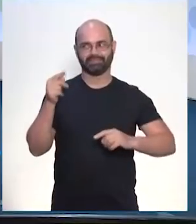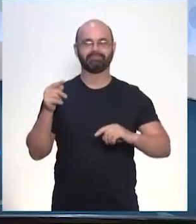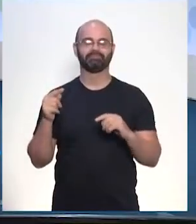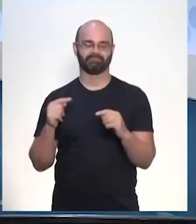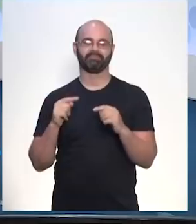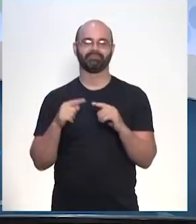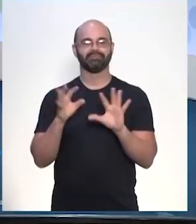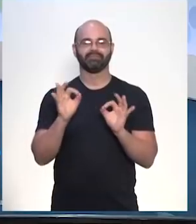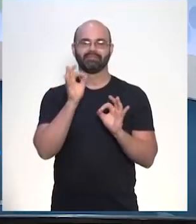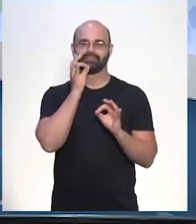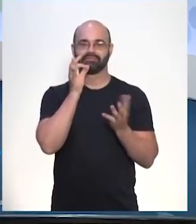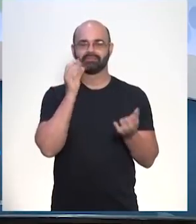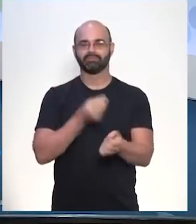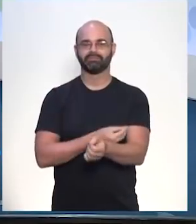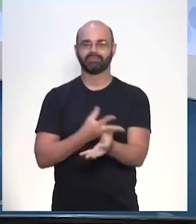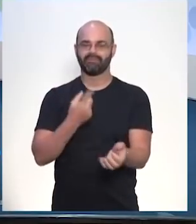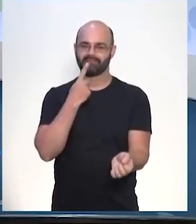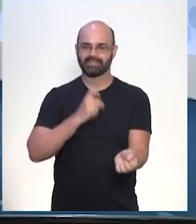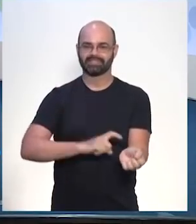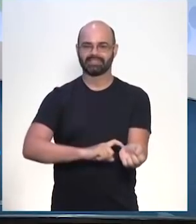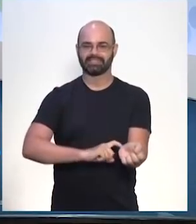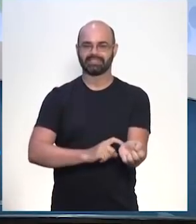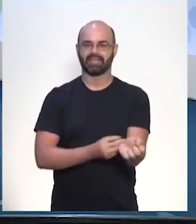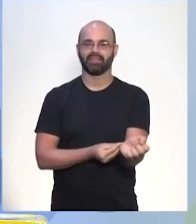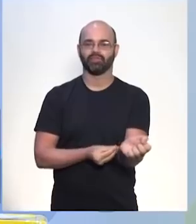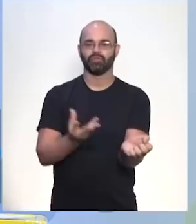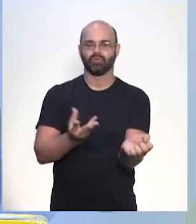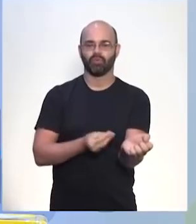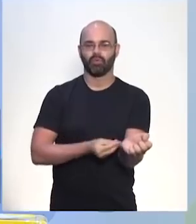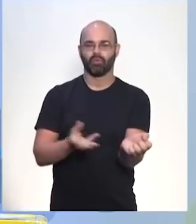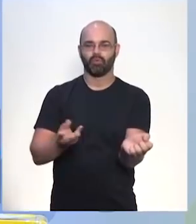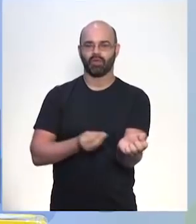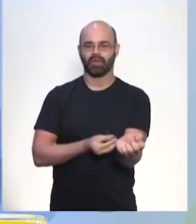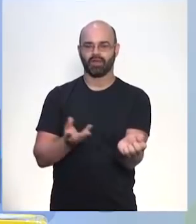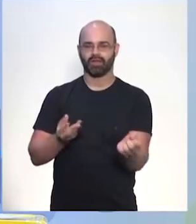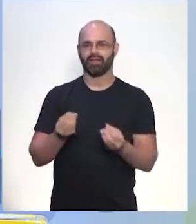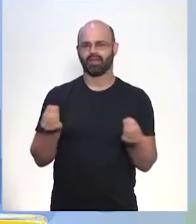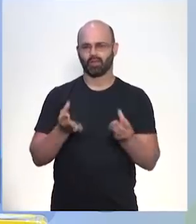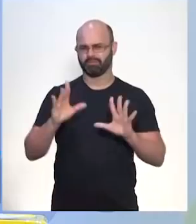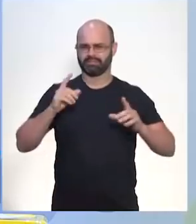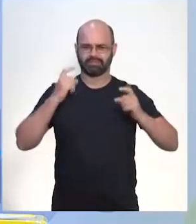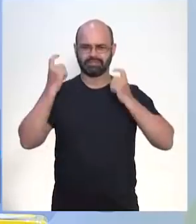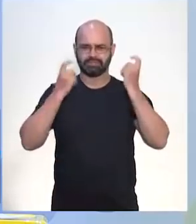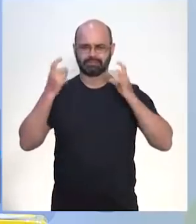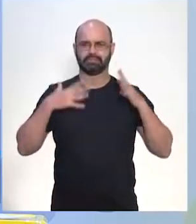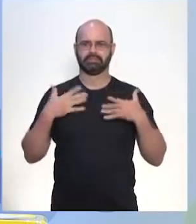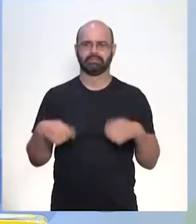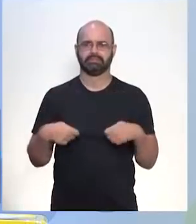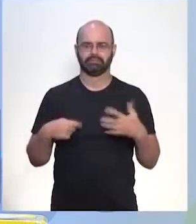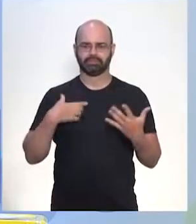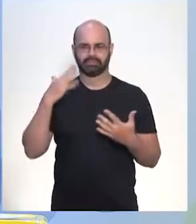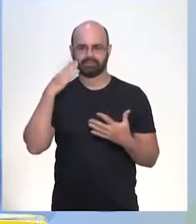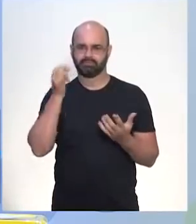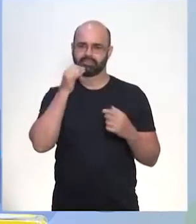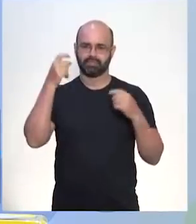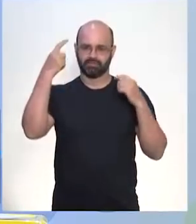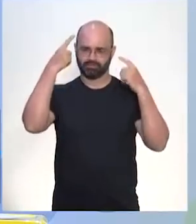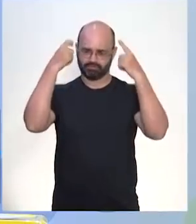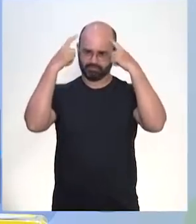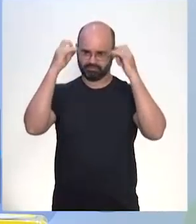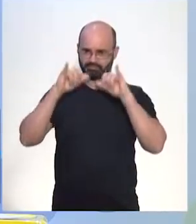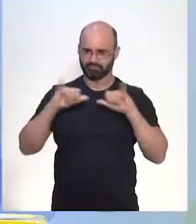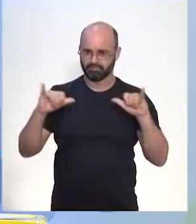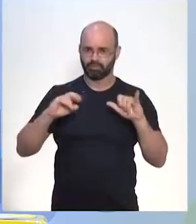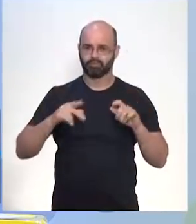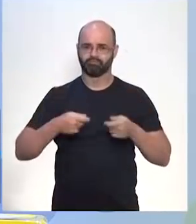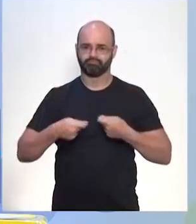certo? Doação de sangue, fica mais bonitinho. Fica mais bonitinho. Doação de sangue. Então, gente, não se atentem tanto a ficar tão desesperado. Eu tenho que saber o que é propaganda. Calma. Calma, isso,